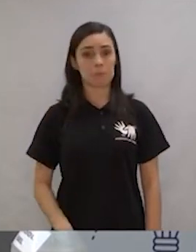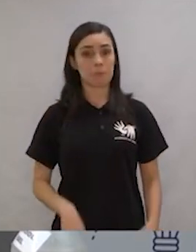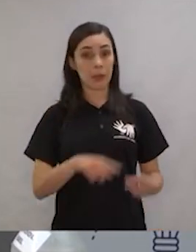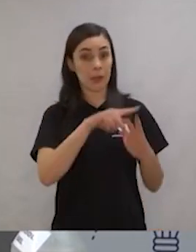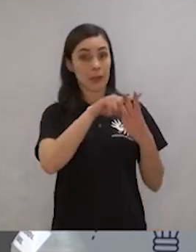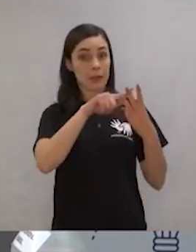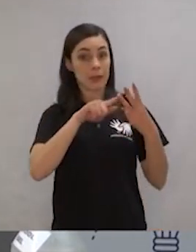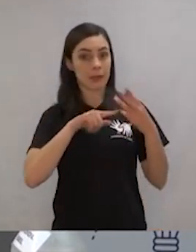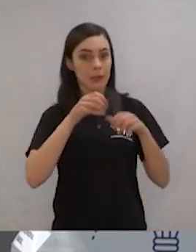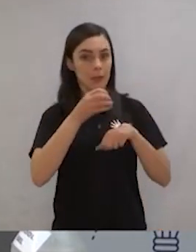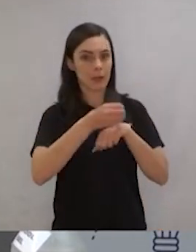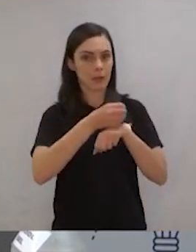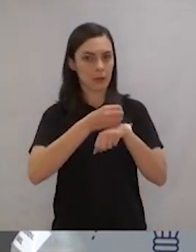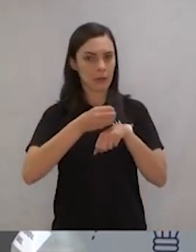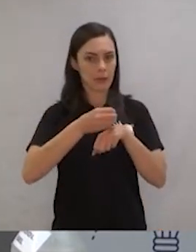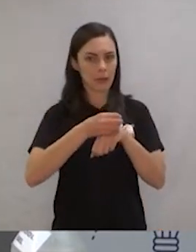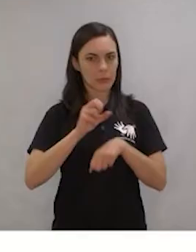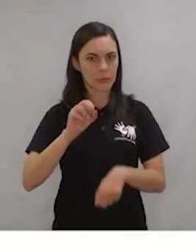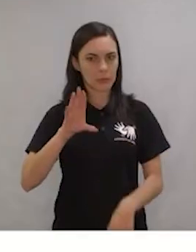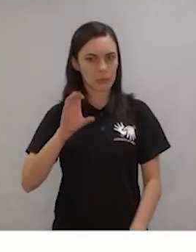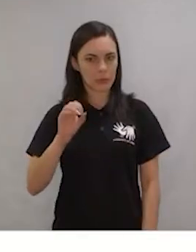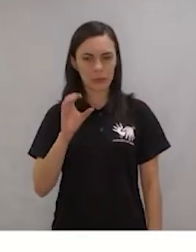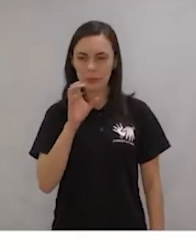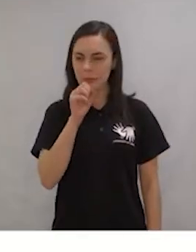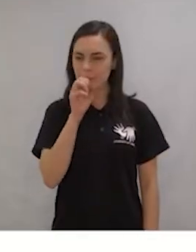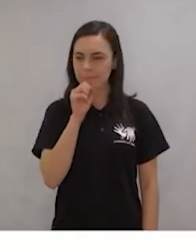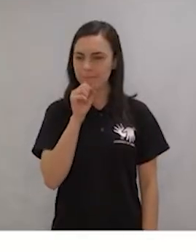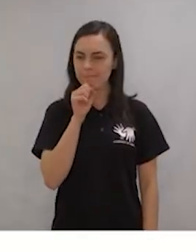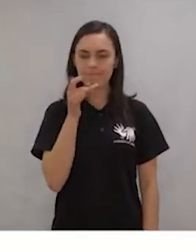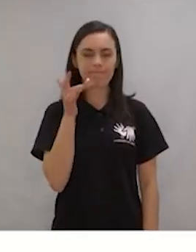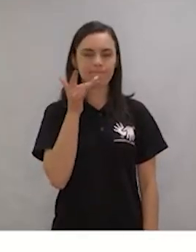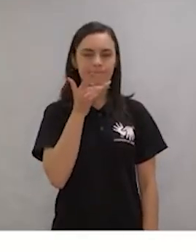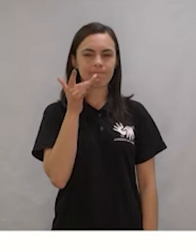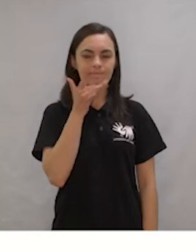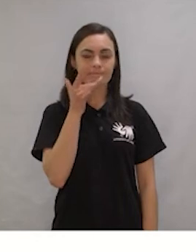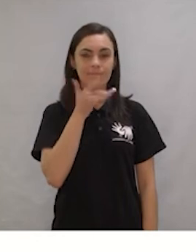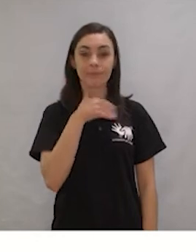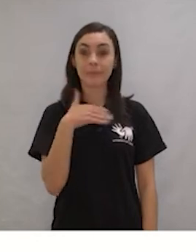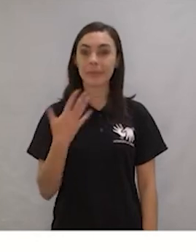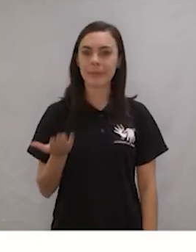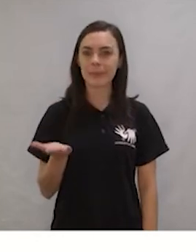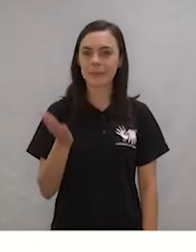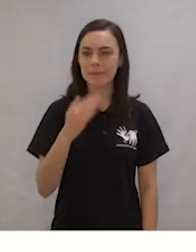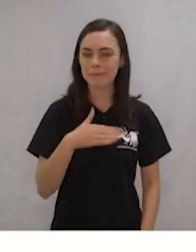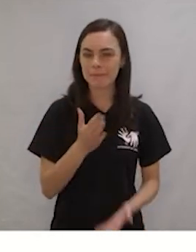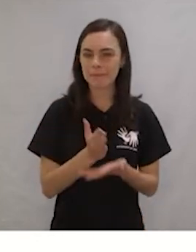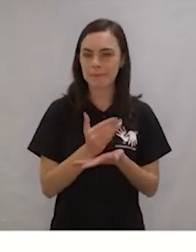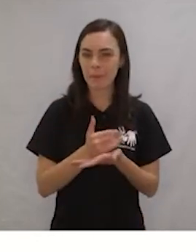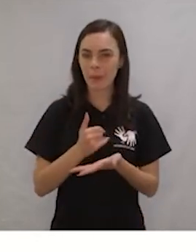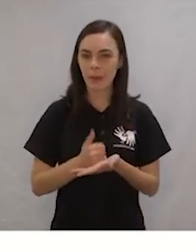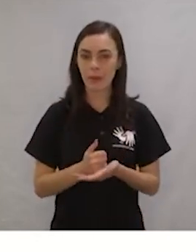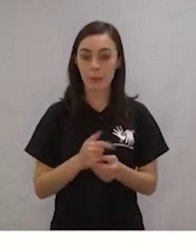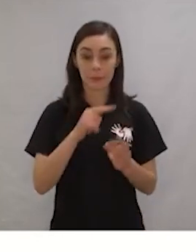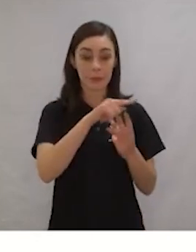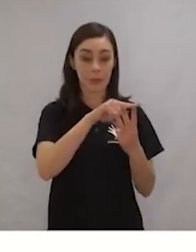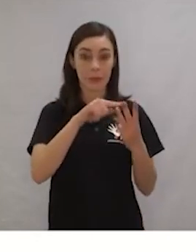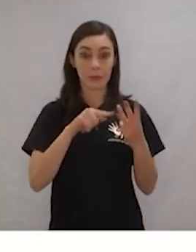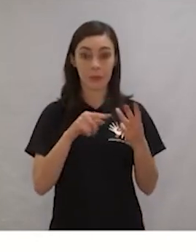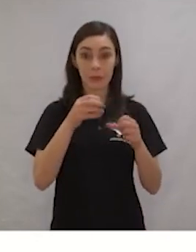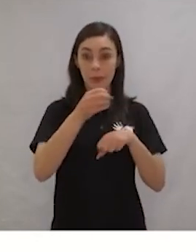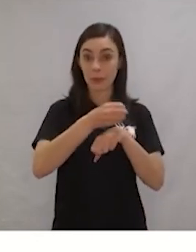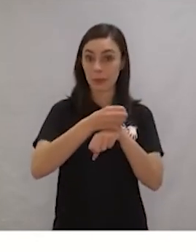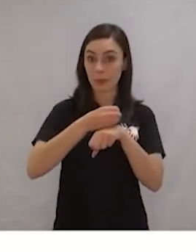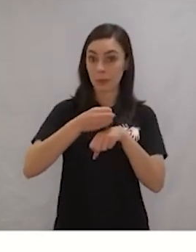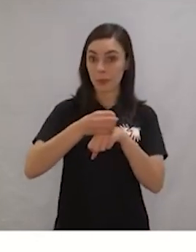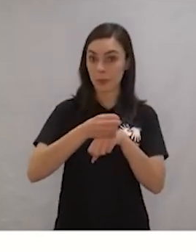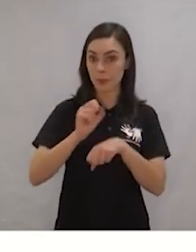3 copos de suco de laranja, que delícia. Então, vamos lá. 3 copos de suco